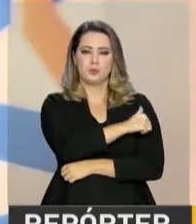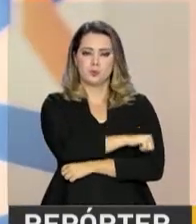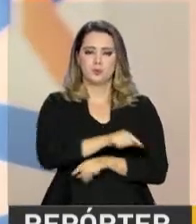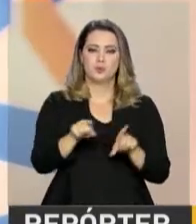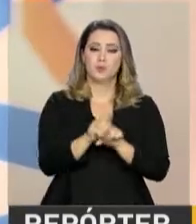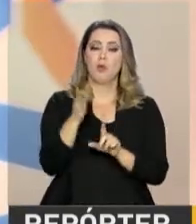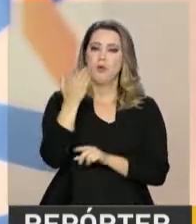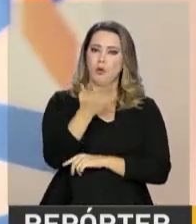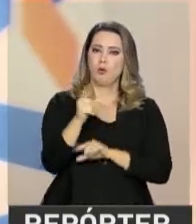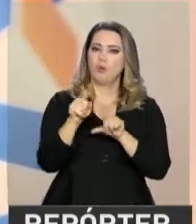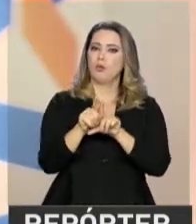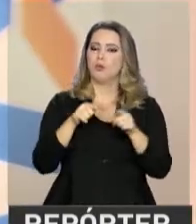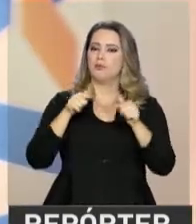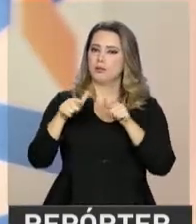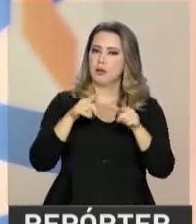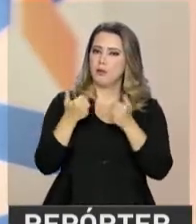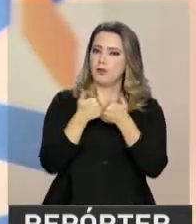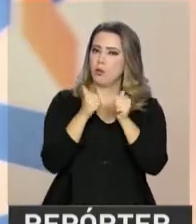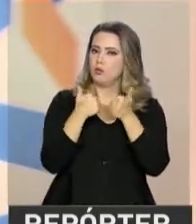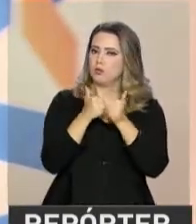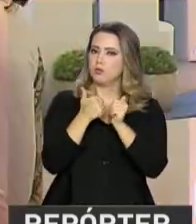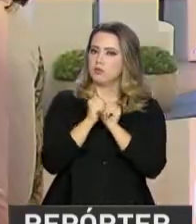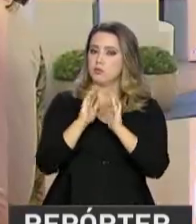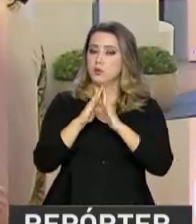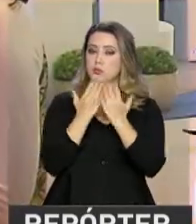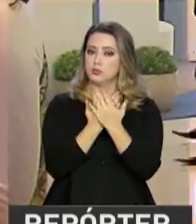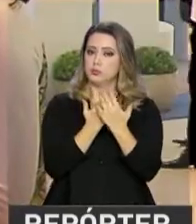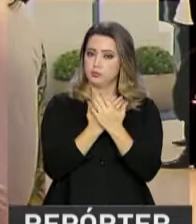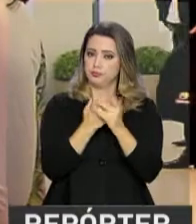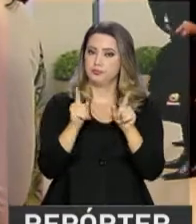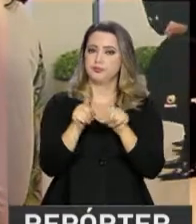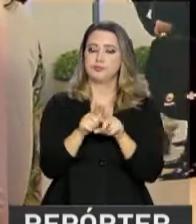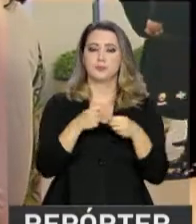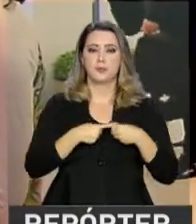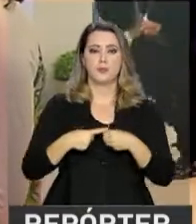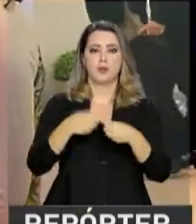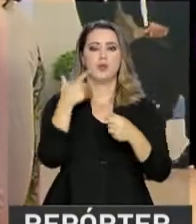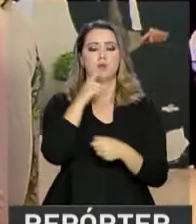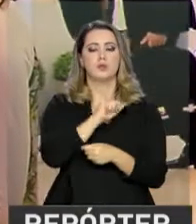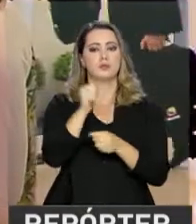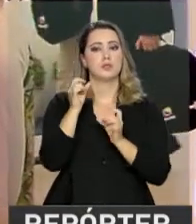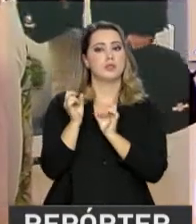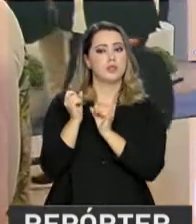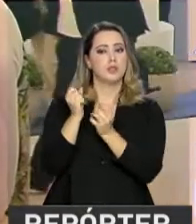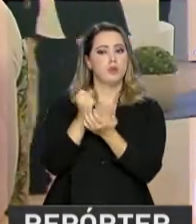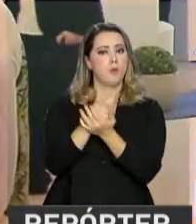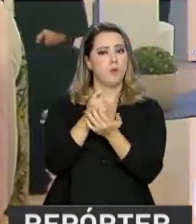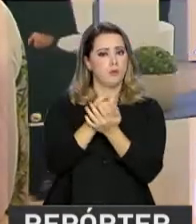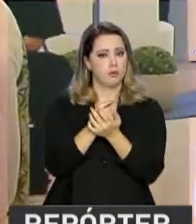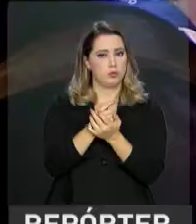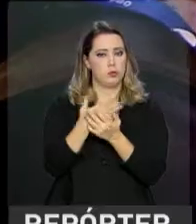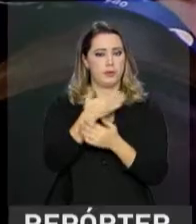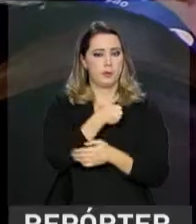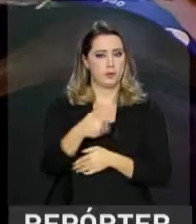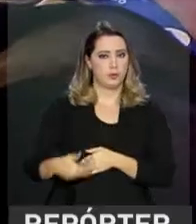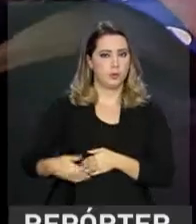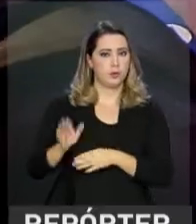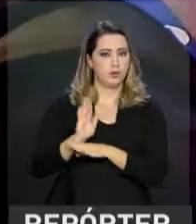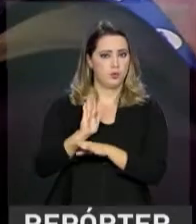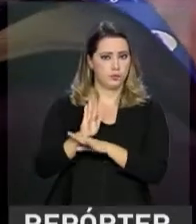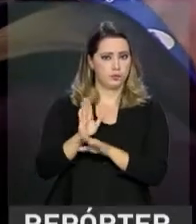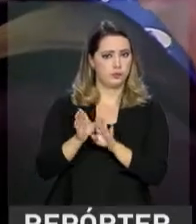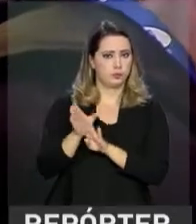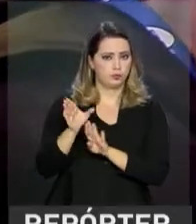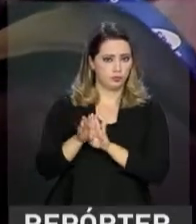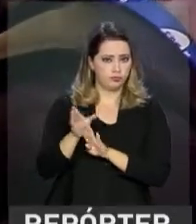serviços de transporte escolar para o município ganhou a licitação com a ajuda de uma consultoria agora quer